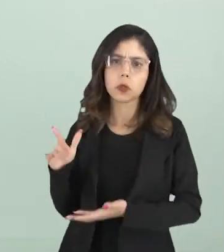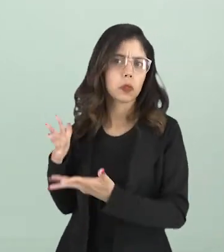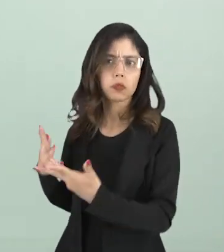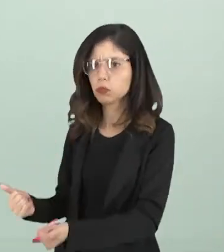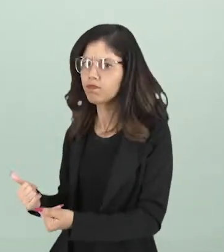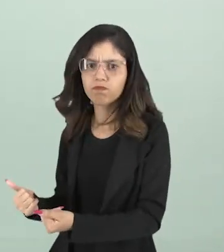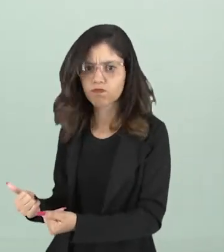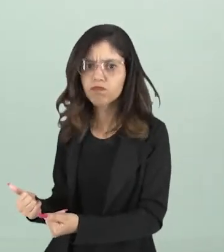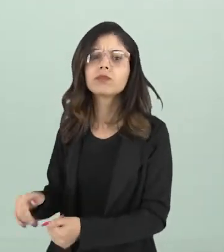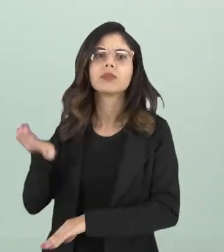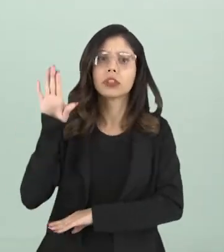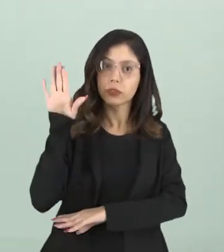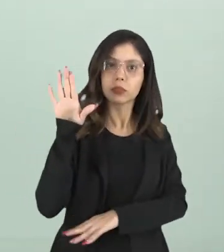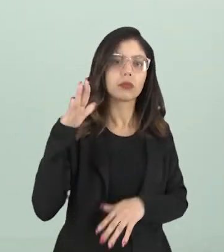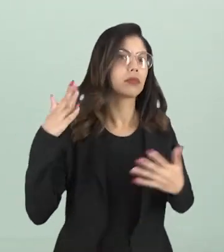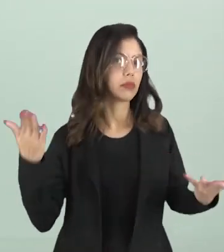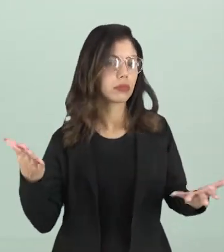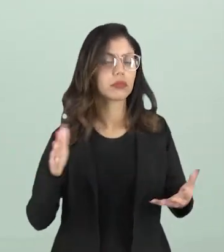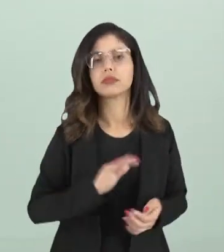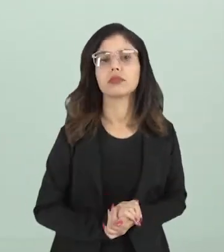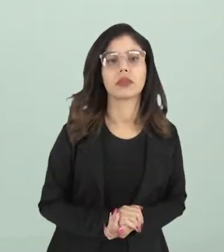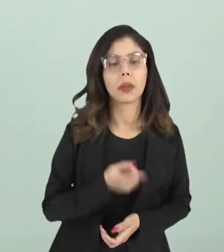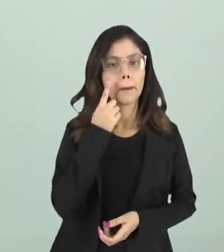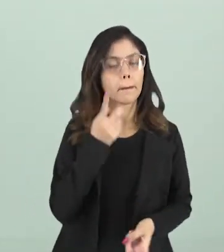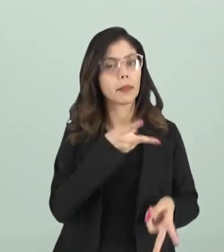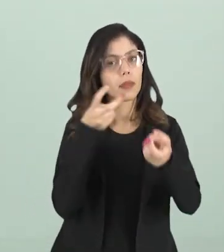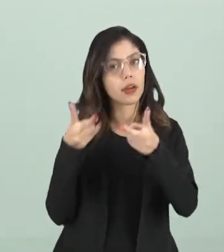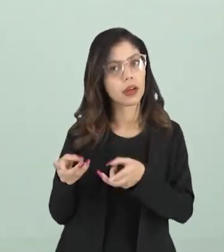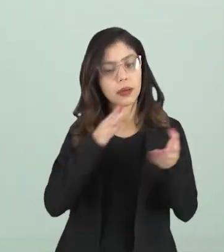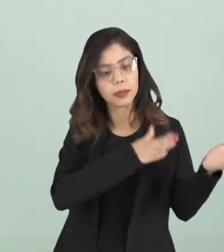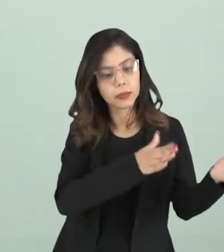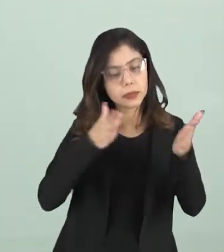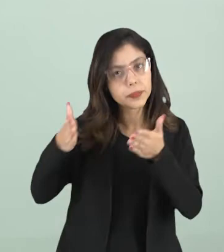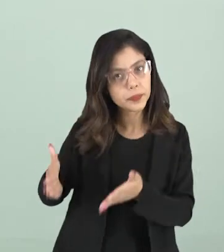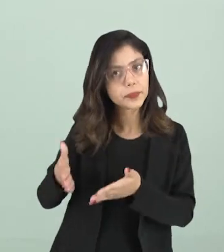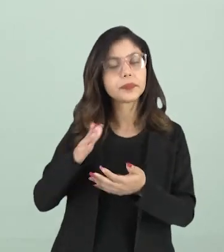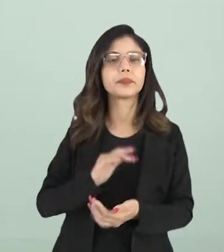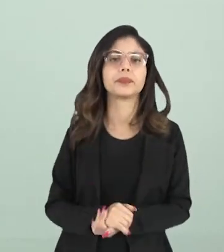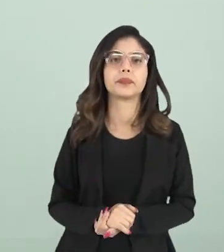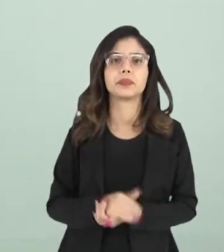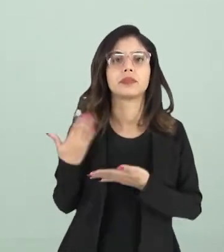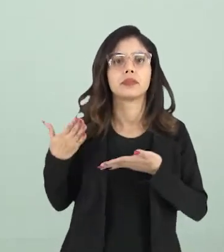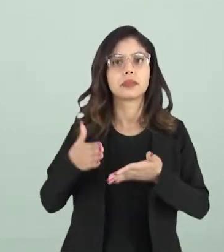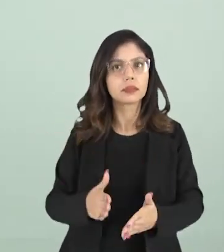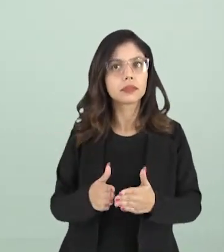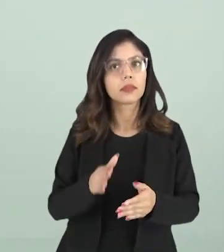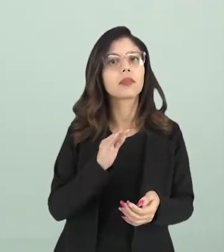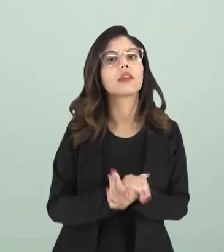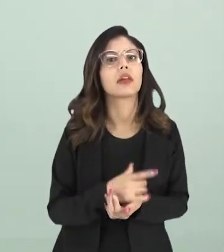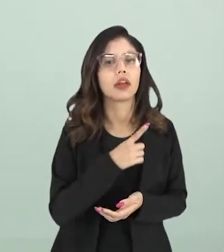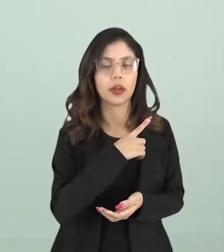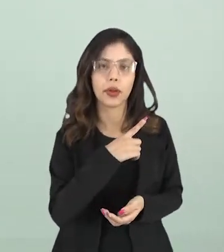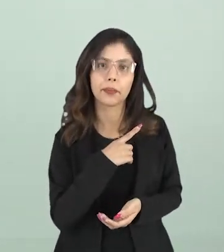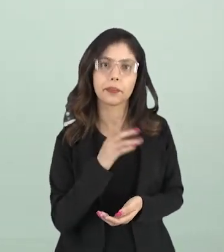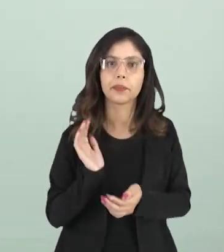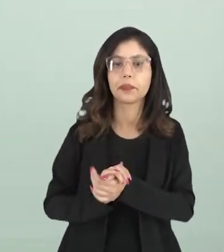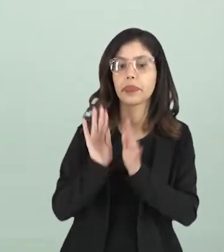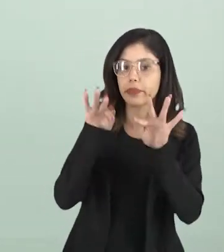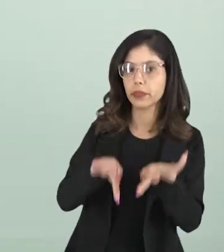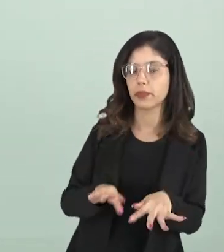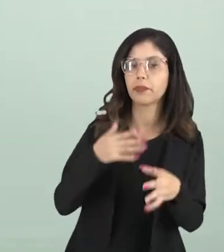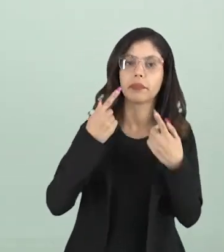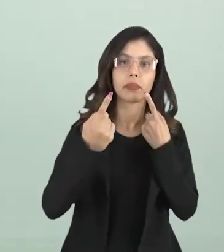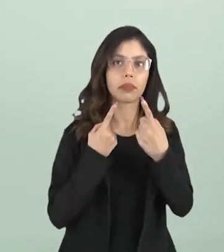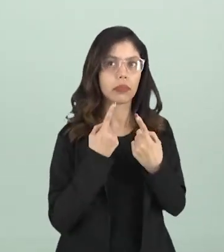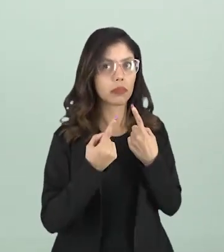favorável a Y, levante o braço. Então percebam, a partir daí chega-se a uma decisão e um debate,